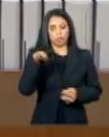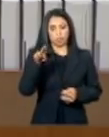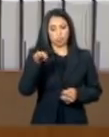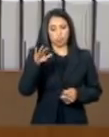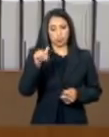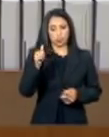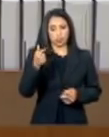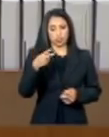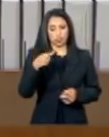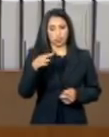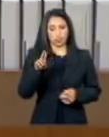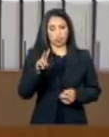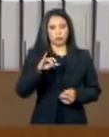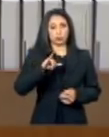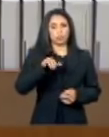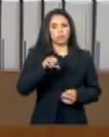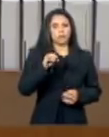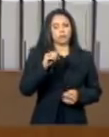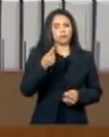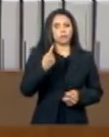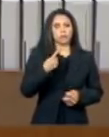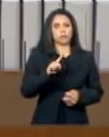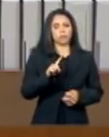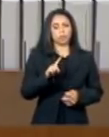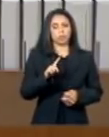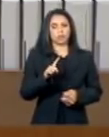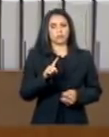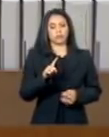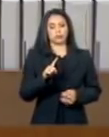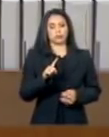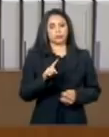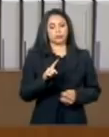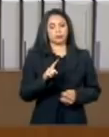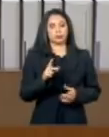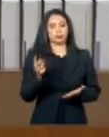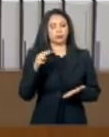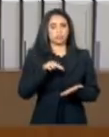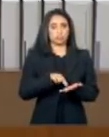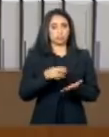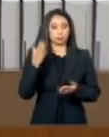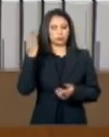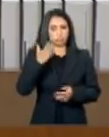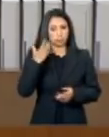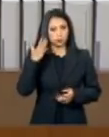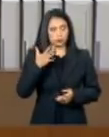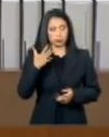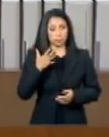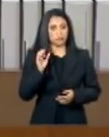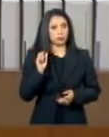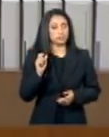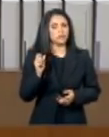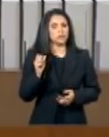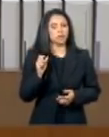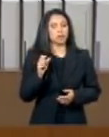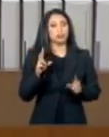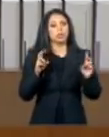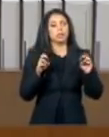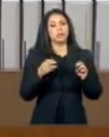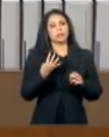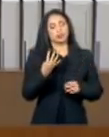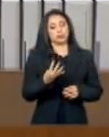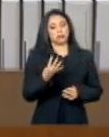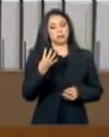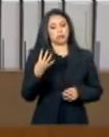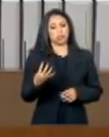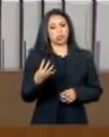silva rodrigues de oliveira vários amici curiae inscritos trata se do tema 445 da